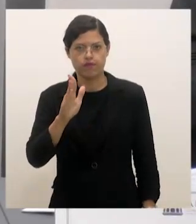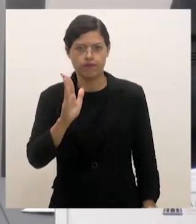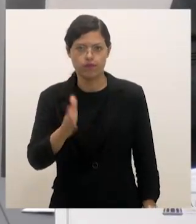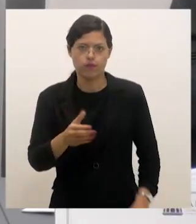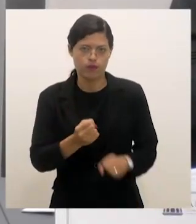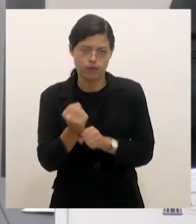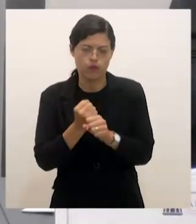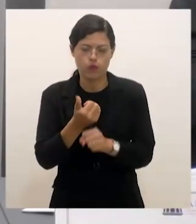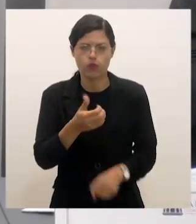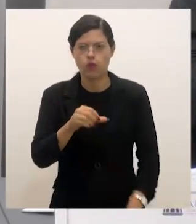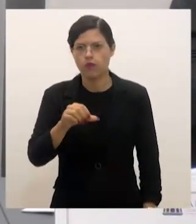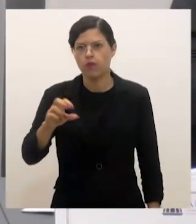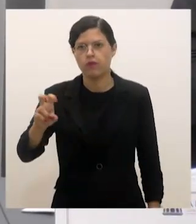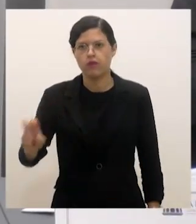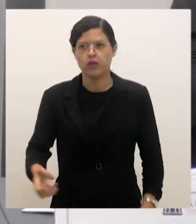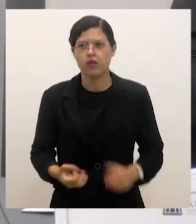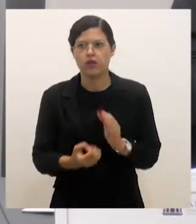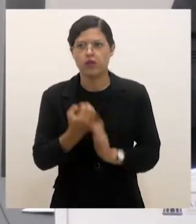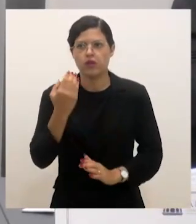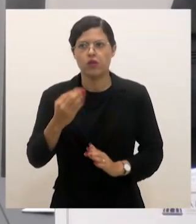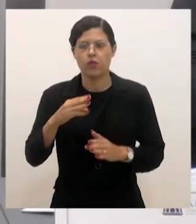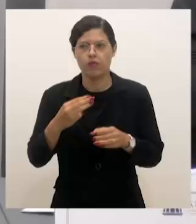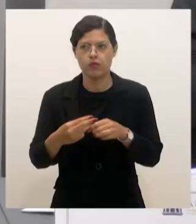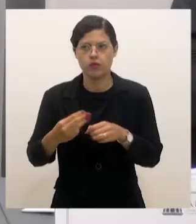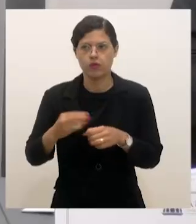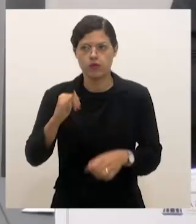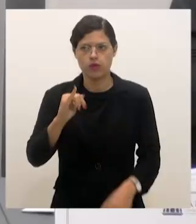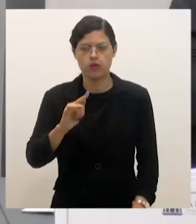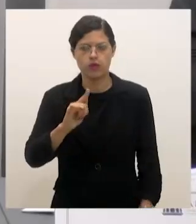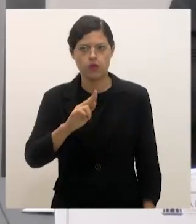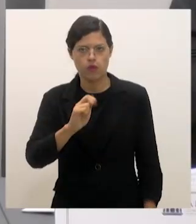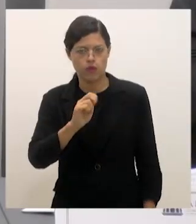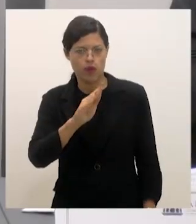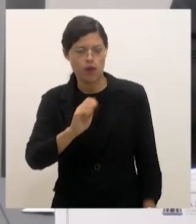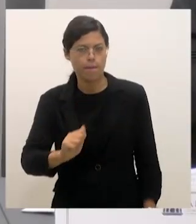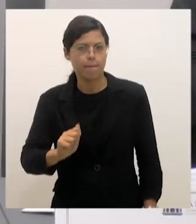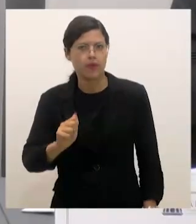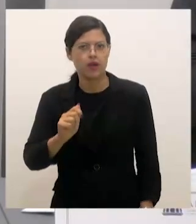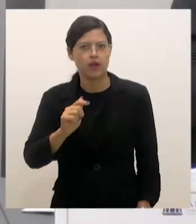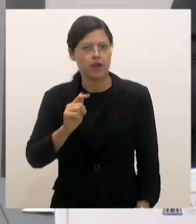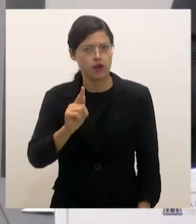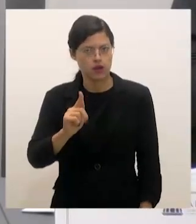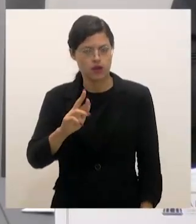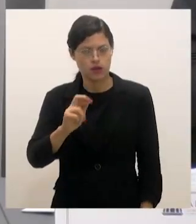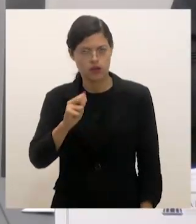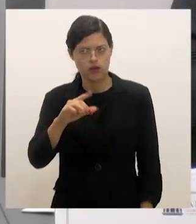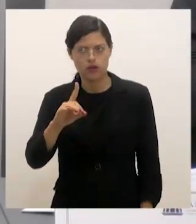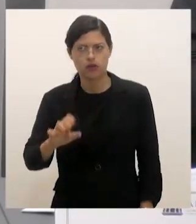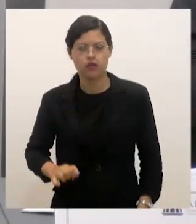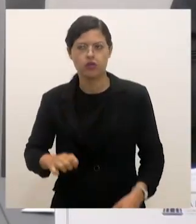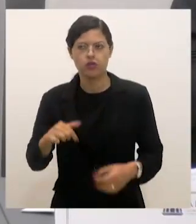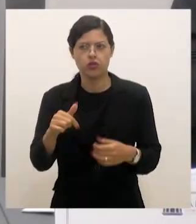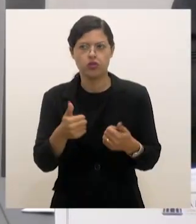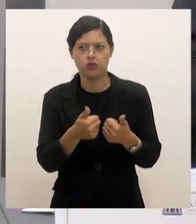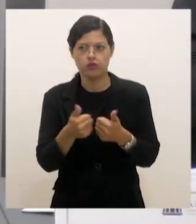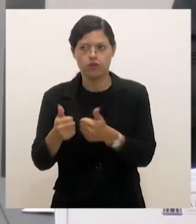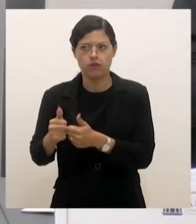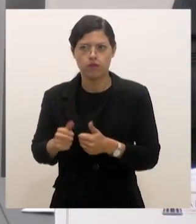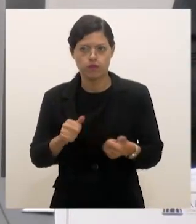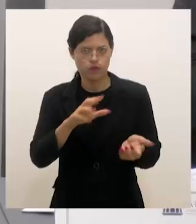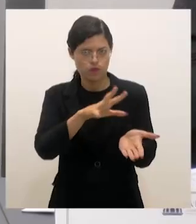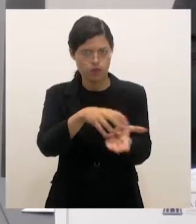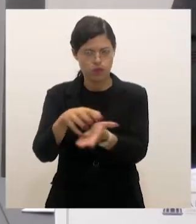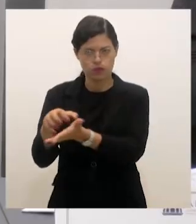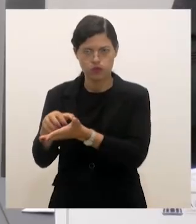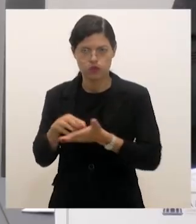que criou o município de Iguaba Grande para trazer as linhas geodésicas que estabelecem os corretos e legais pontos de